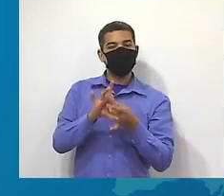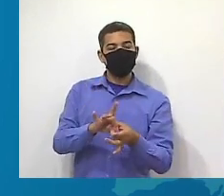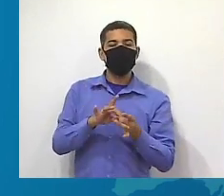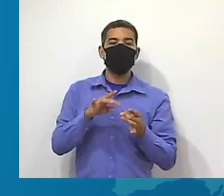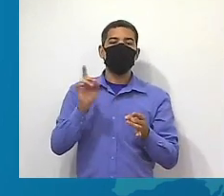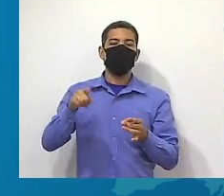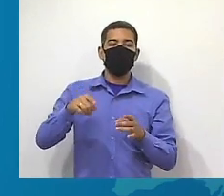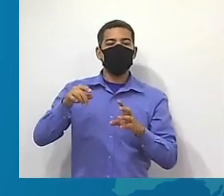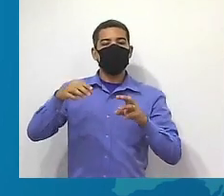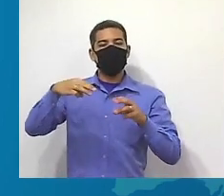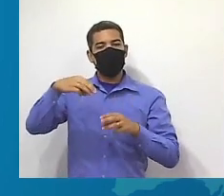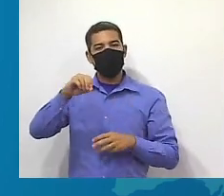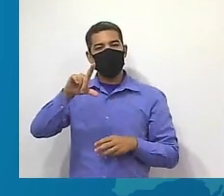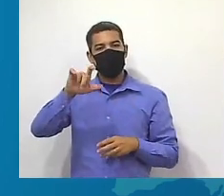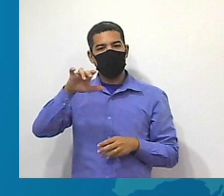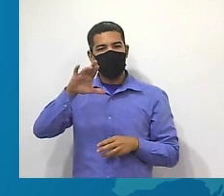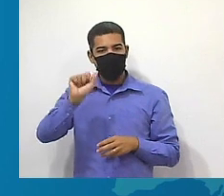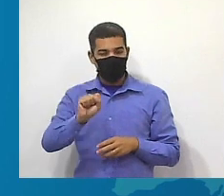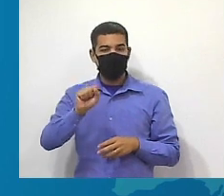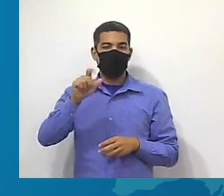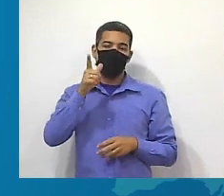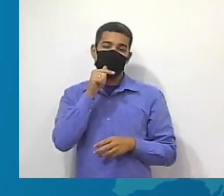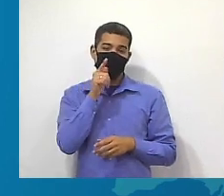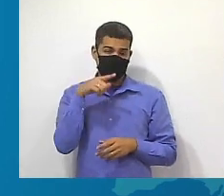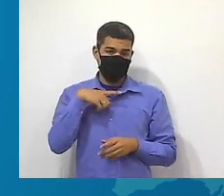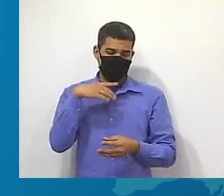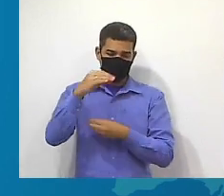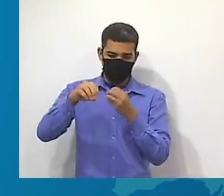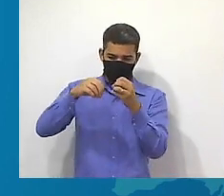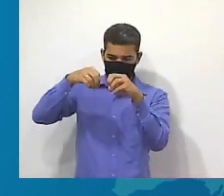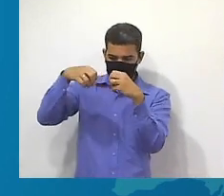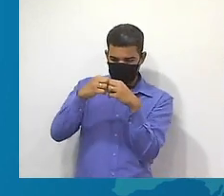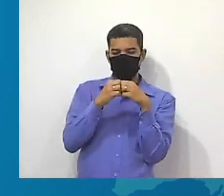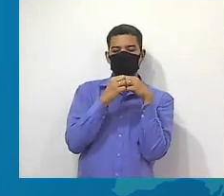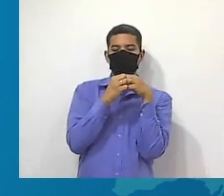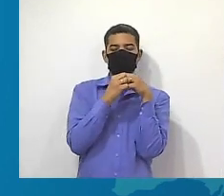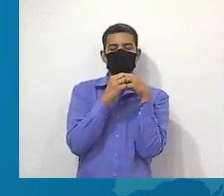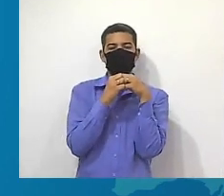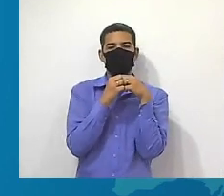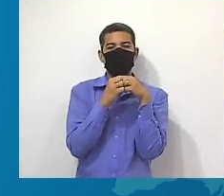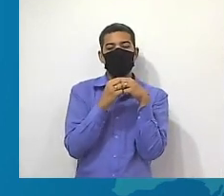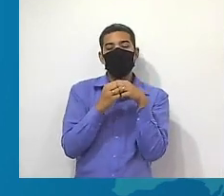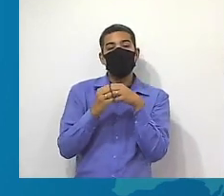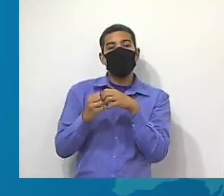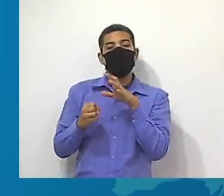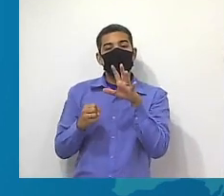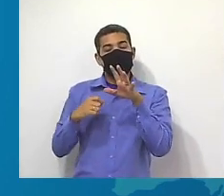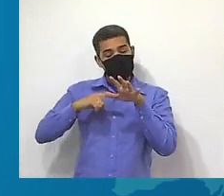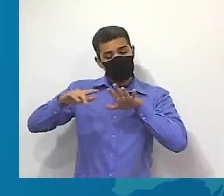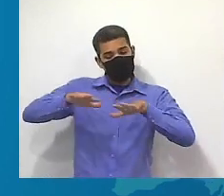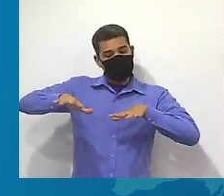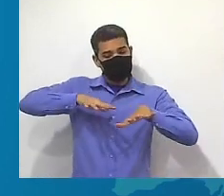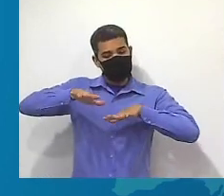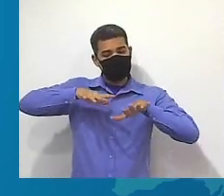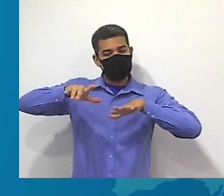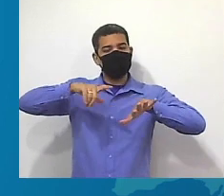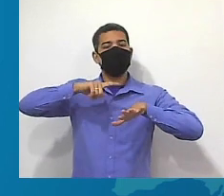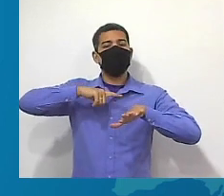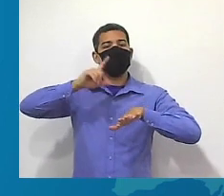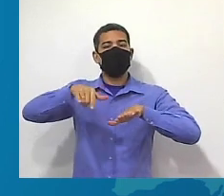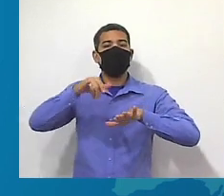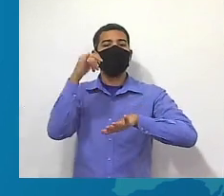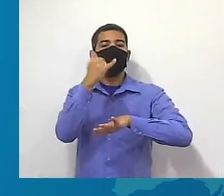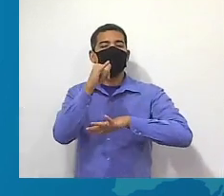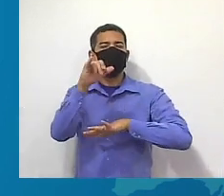água tendam a se juntar. Por outro lado, essas moléculas têm uma certa agitação. A gente chama isso de